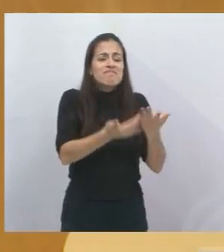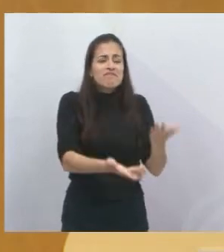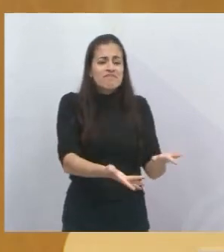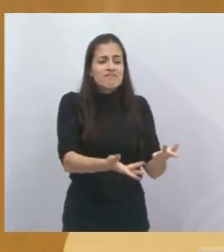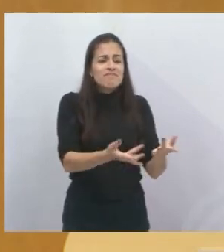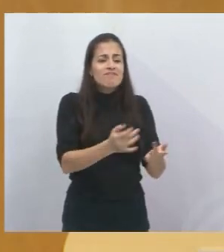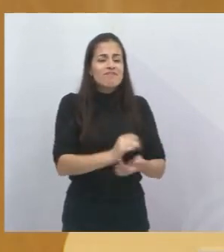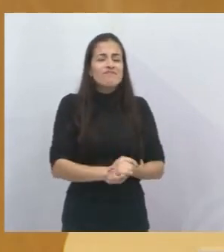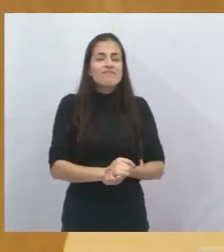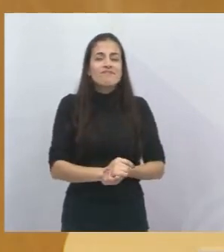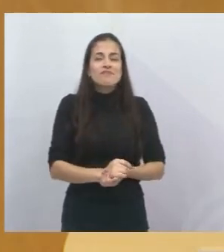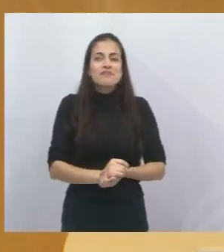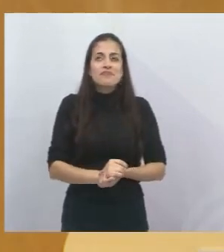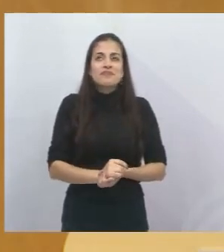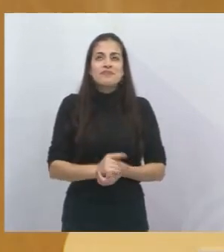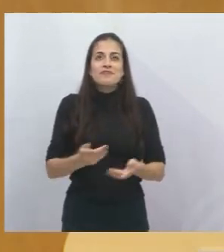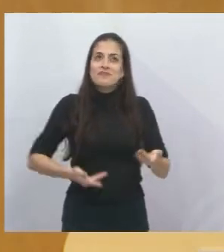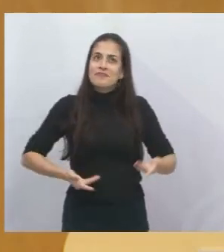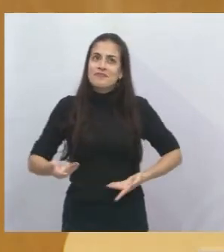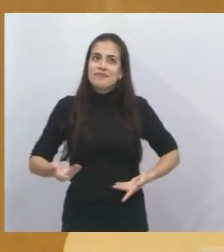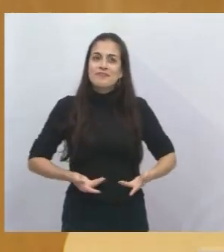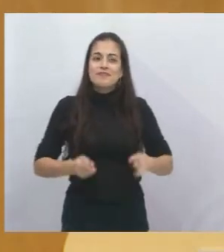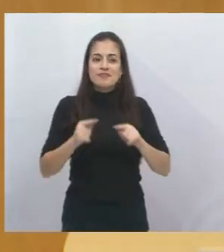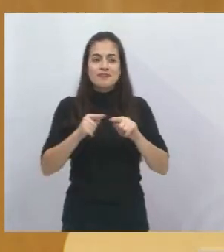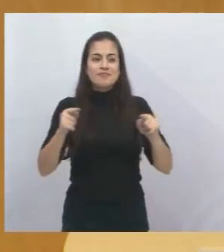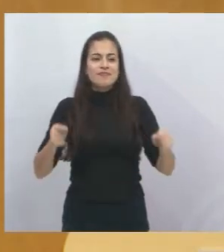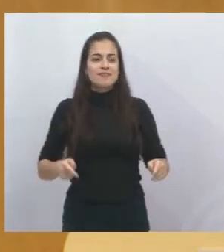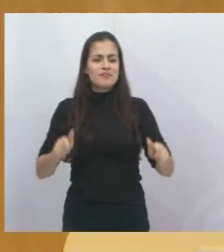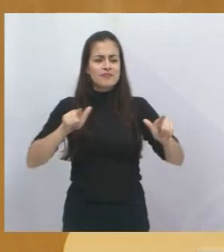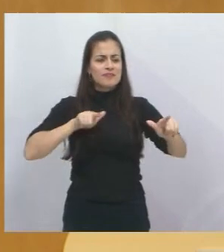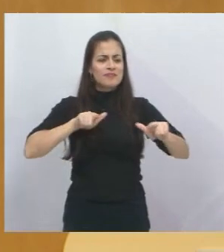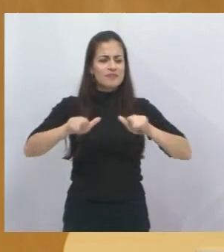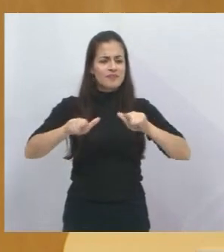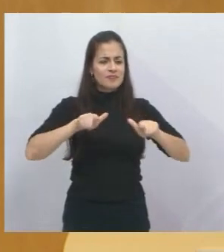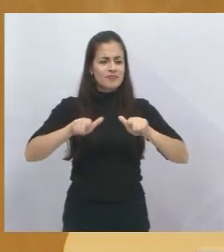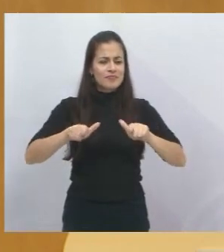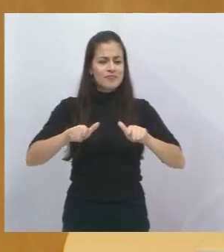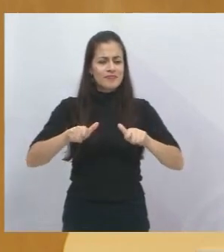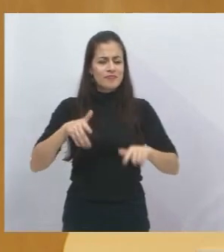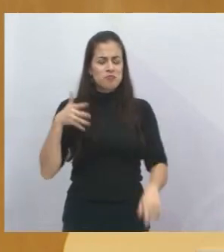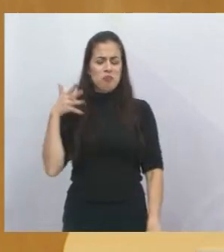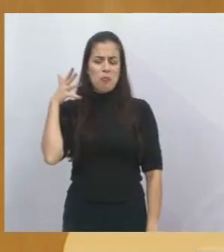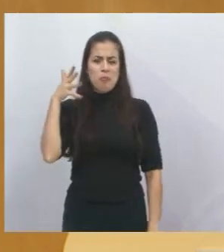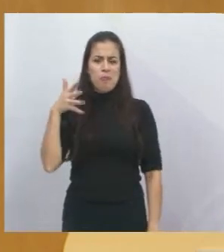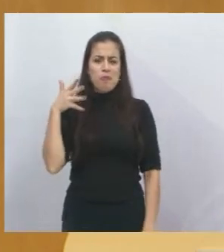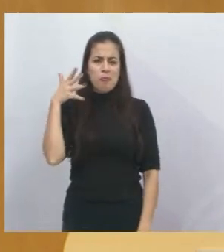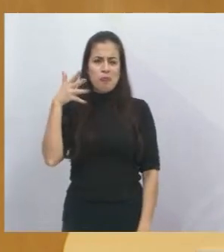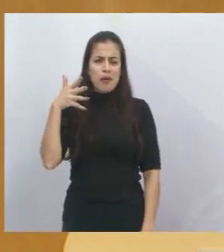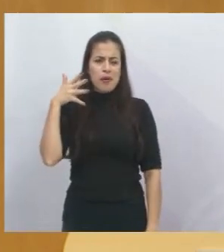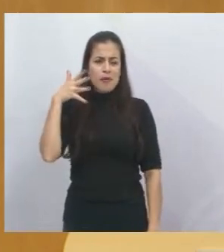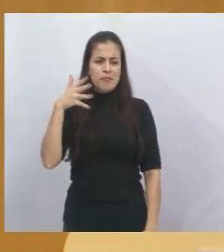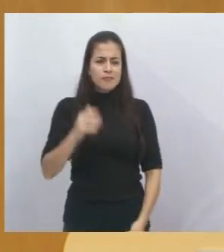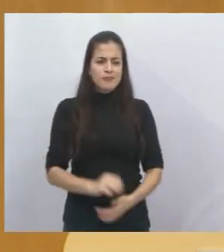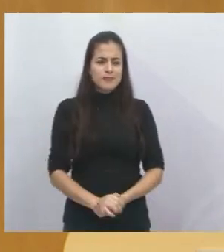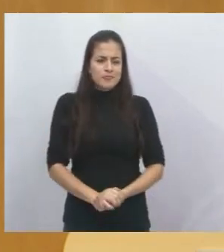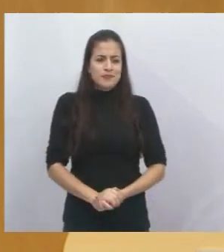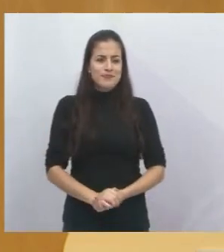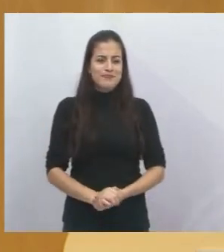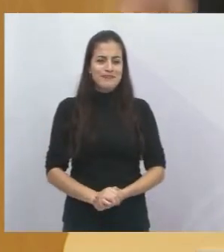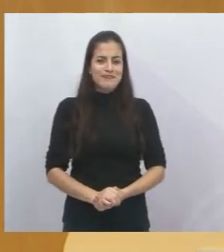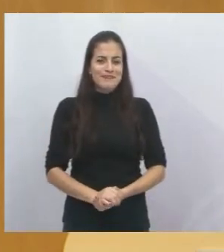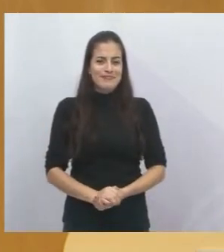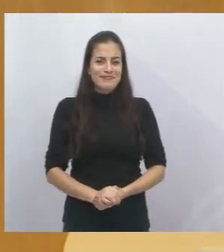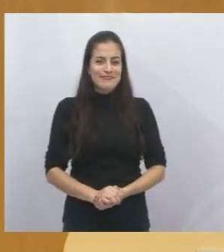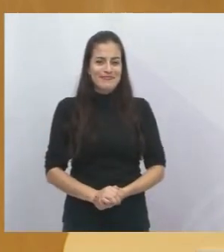público, o trabalhador. E você vê um discurso do presidente Bolsonaro dizendo